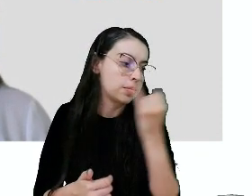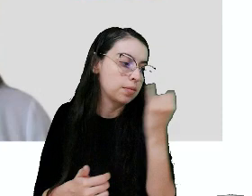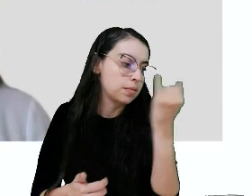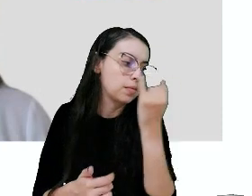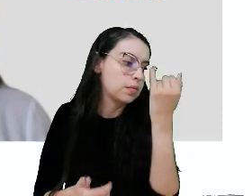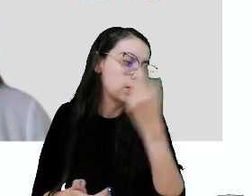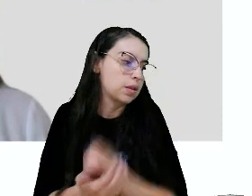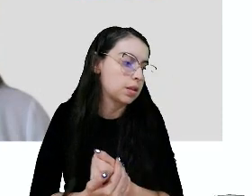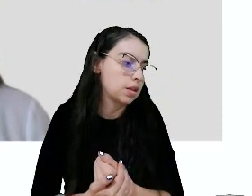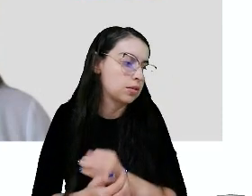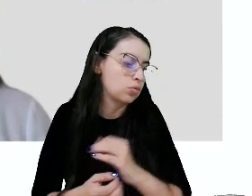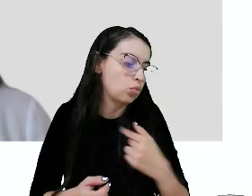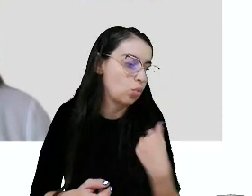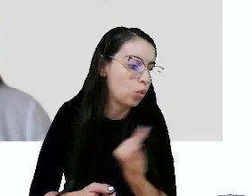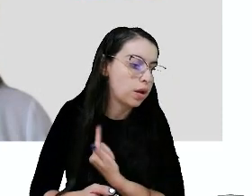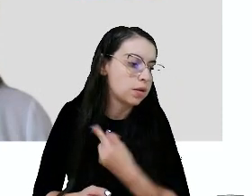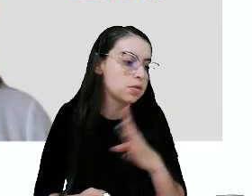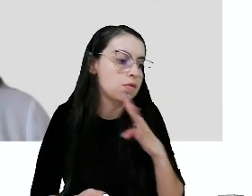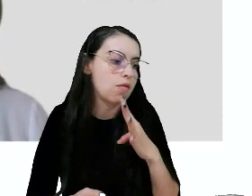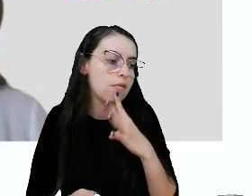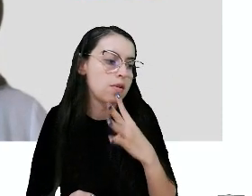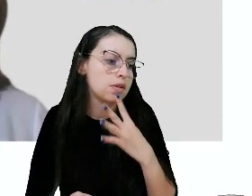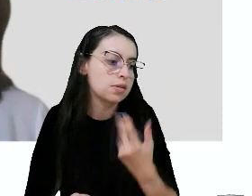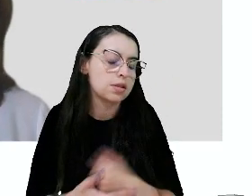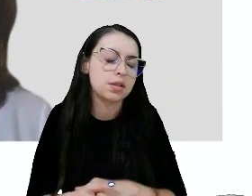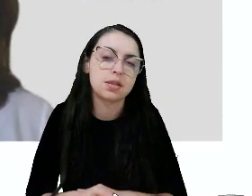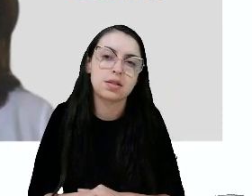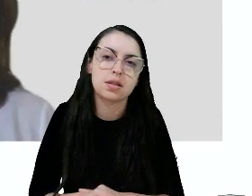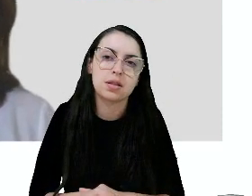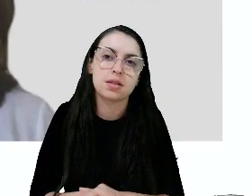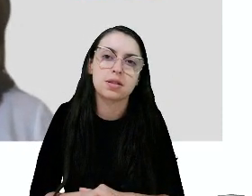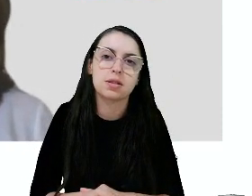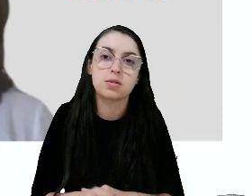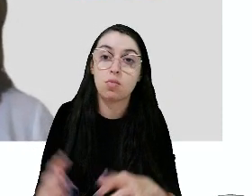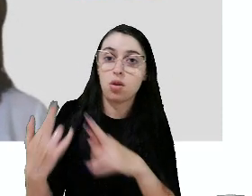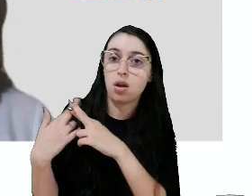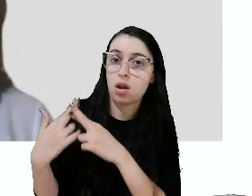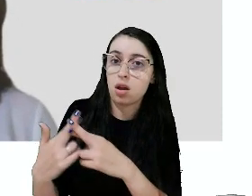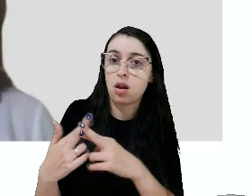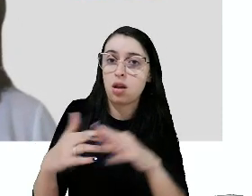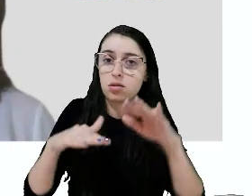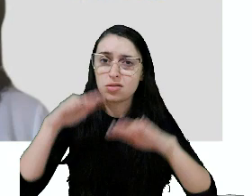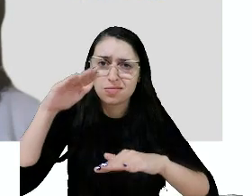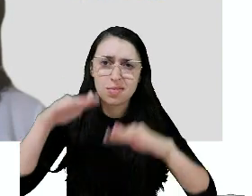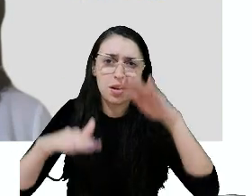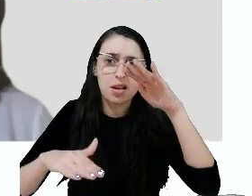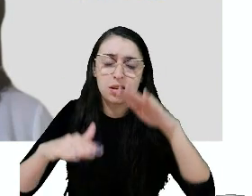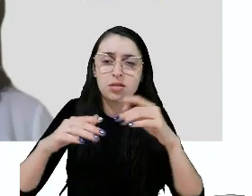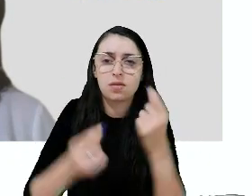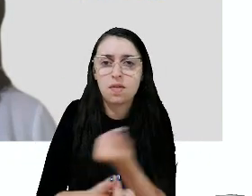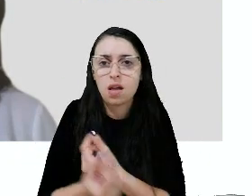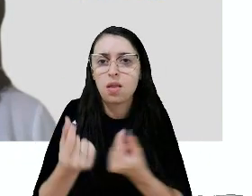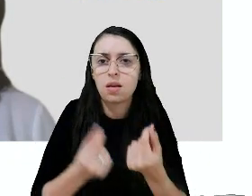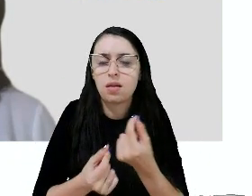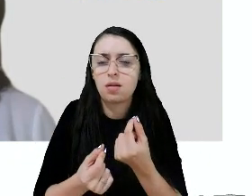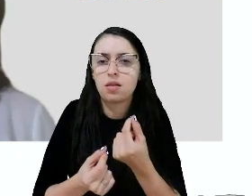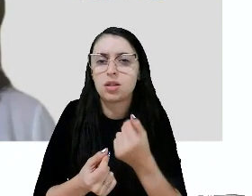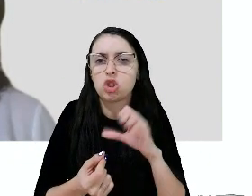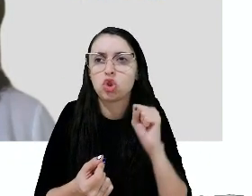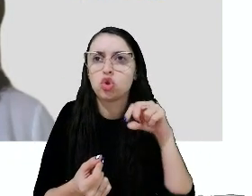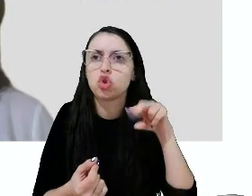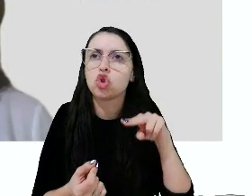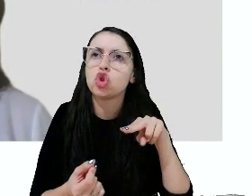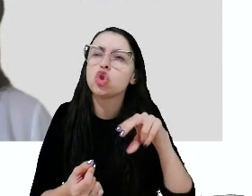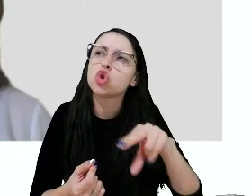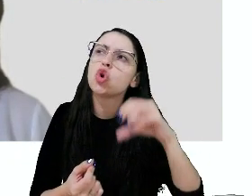importância de a gente conhecer padrões sociais, morais, eu